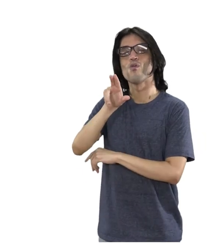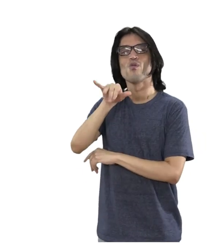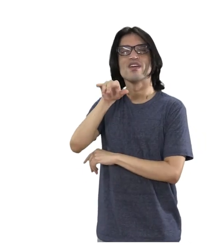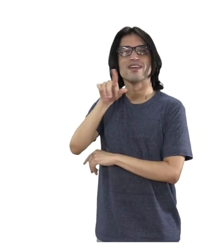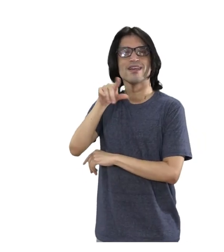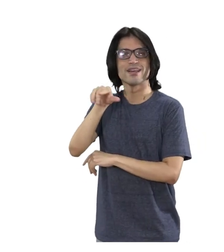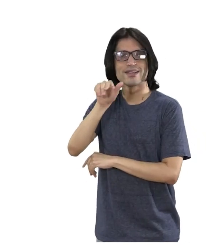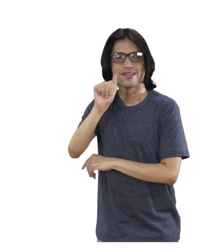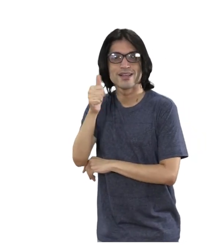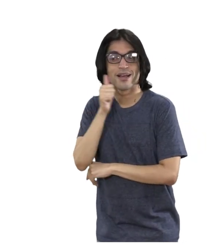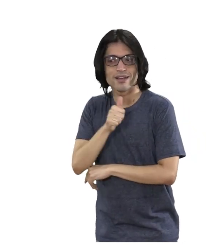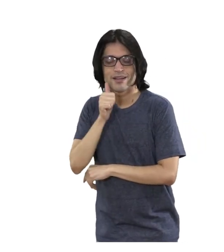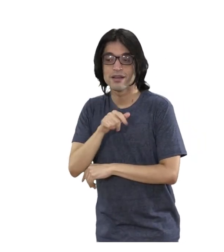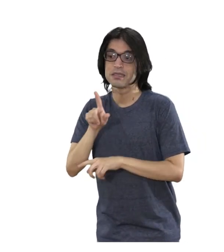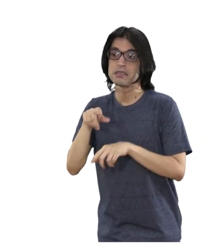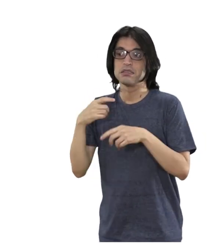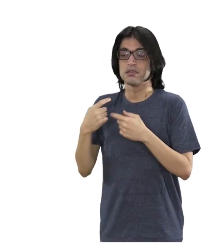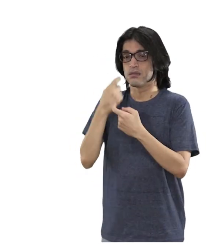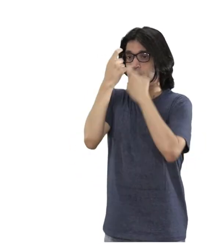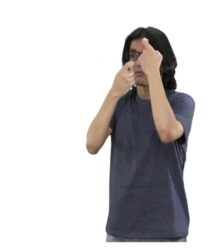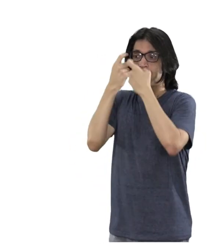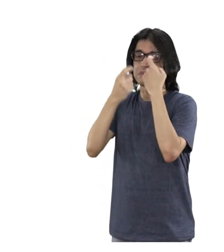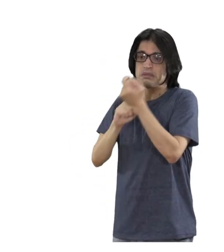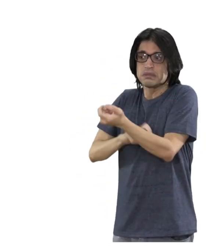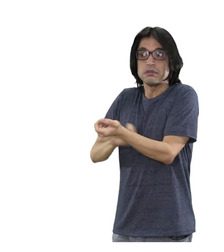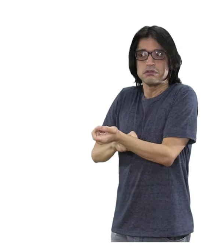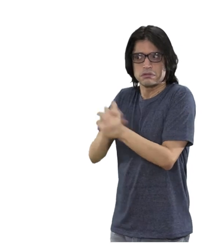nervosa na reunião, tal como eu.